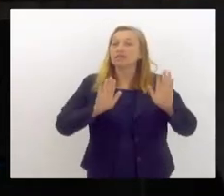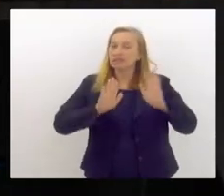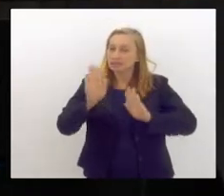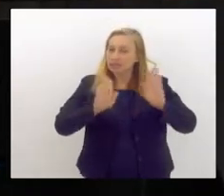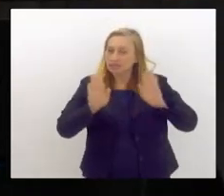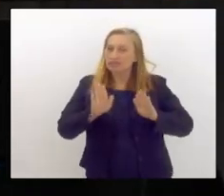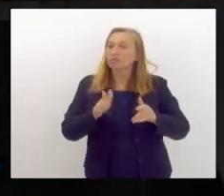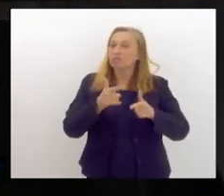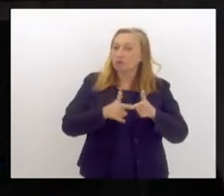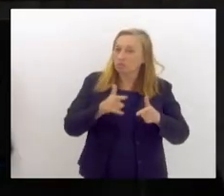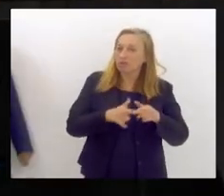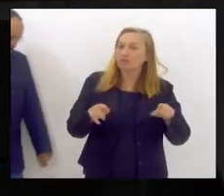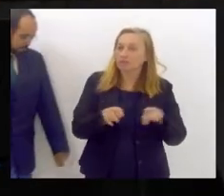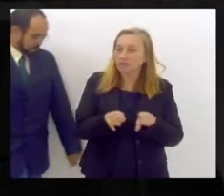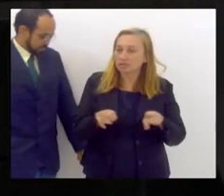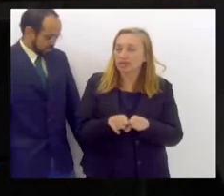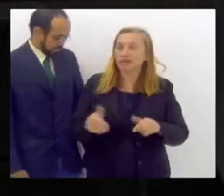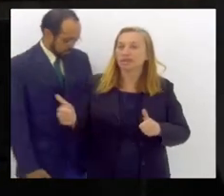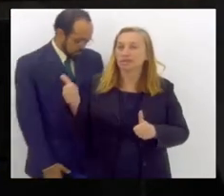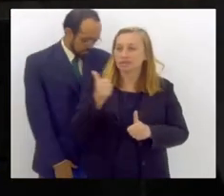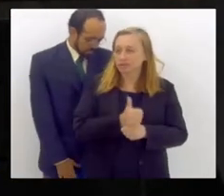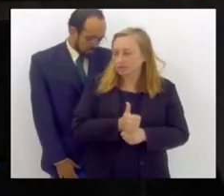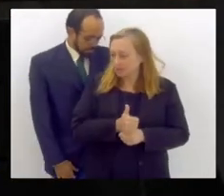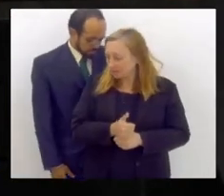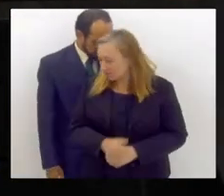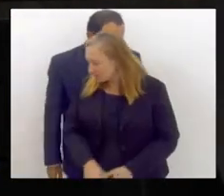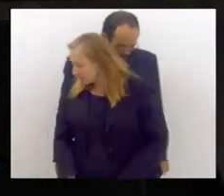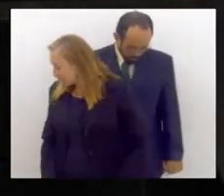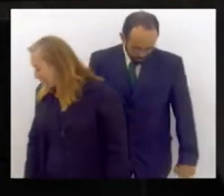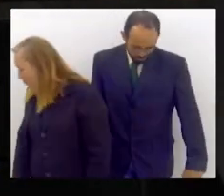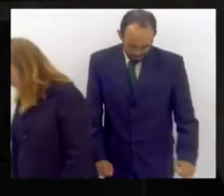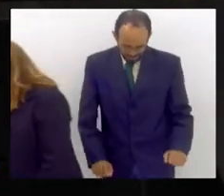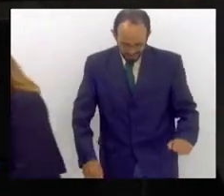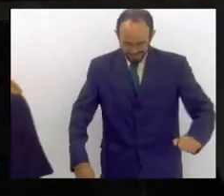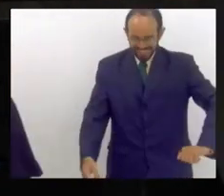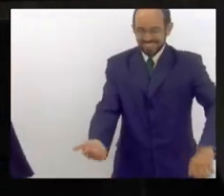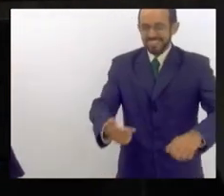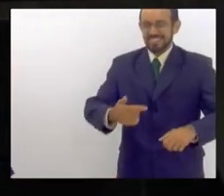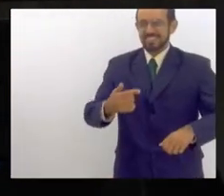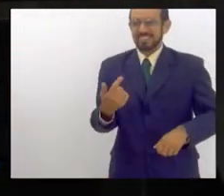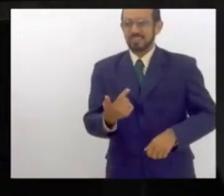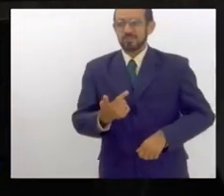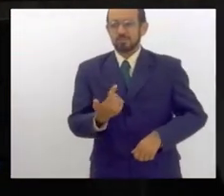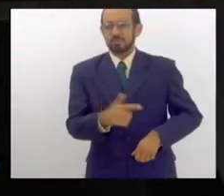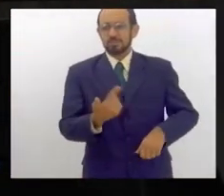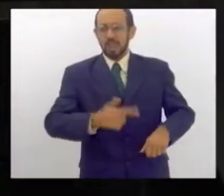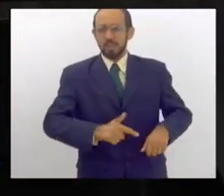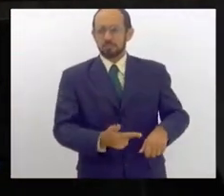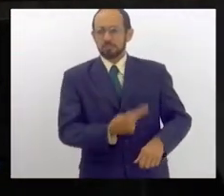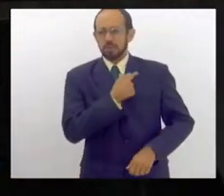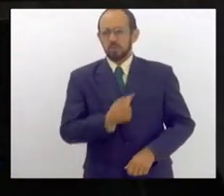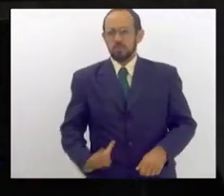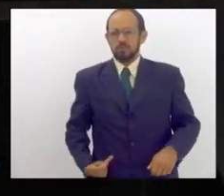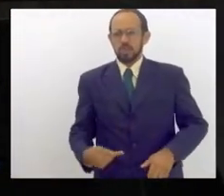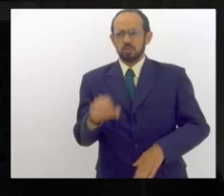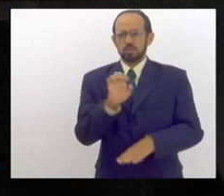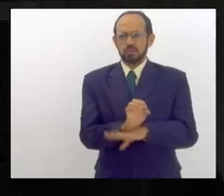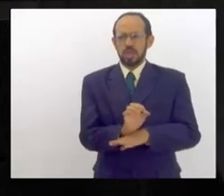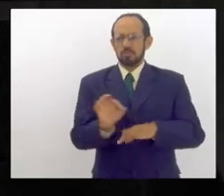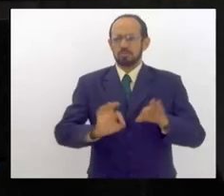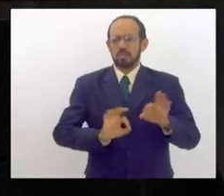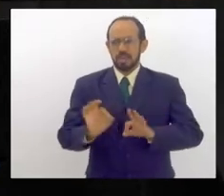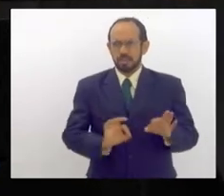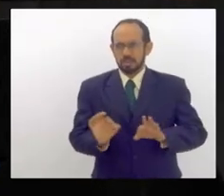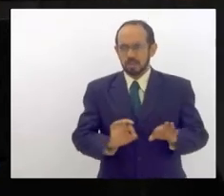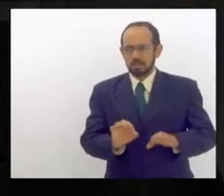licitação para concessionária, e também não vemos, por parte do governador do Estado, um processo, um planejamento que